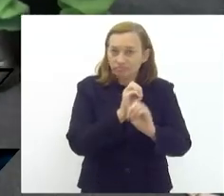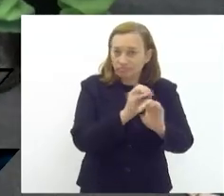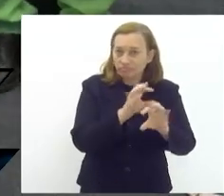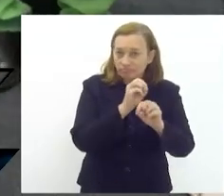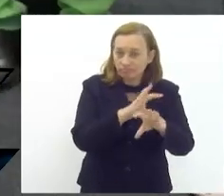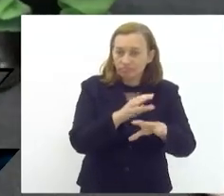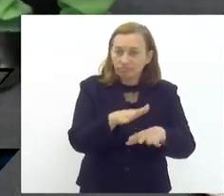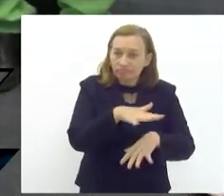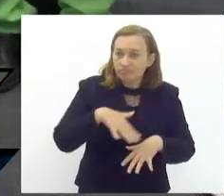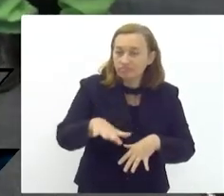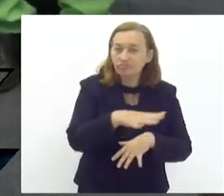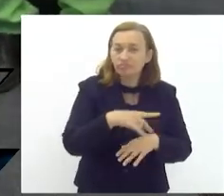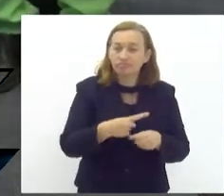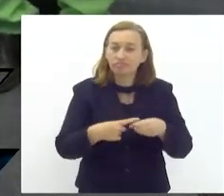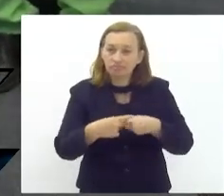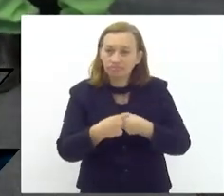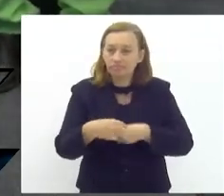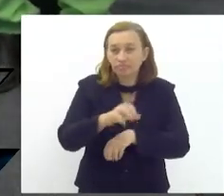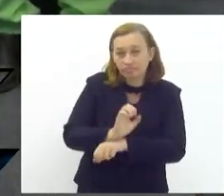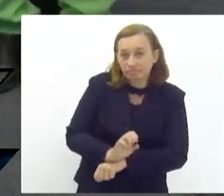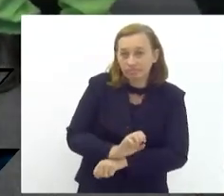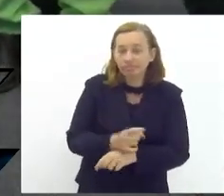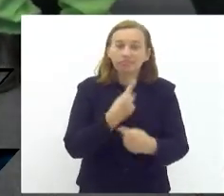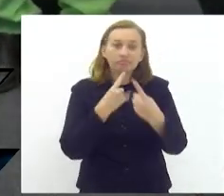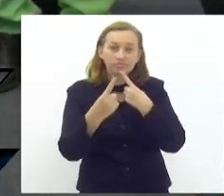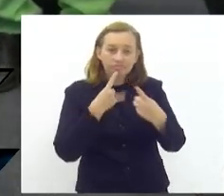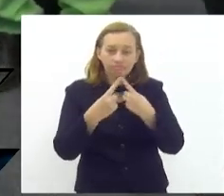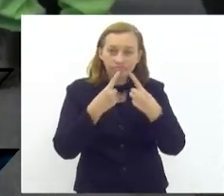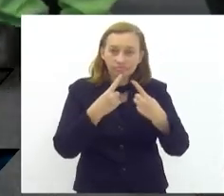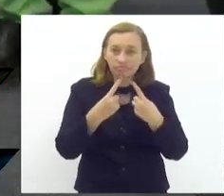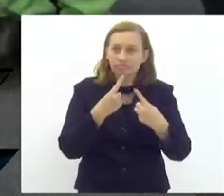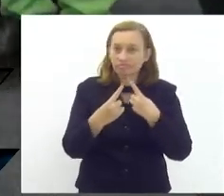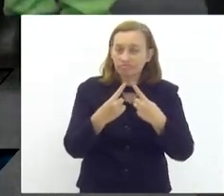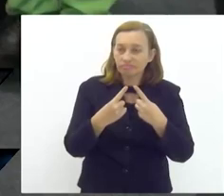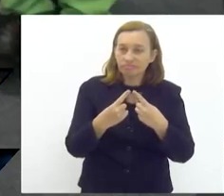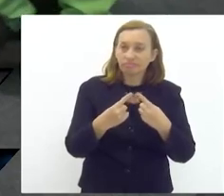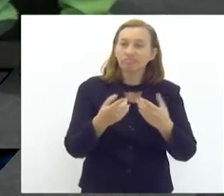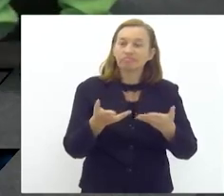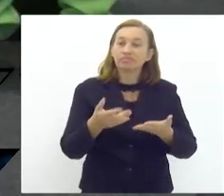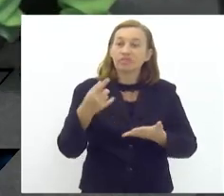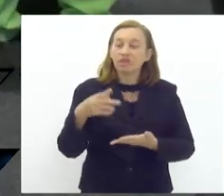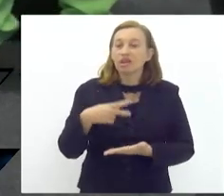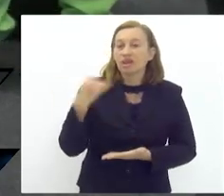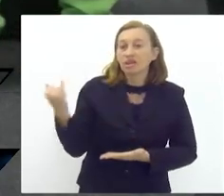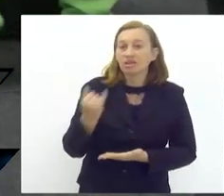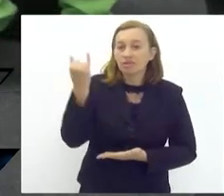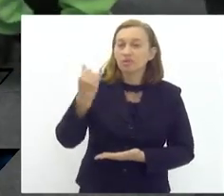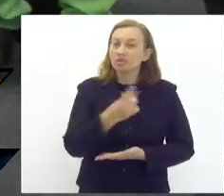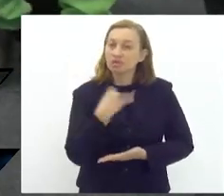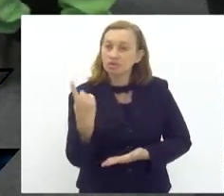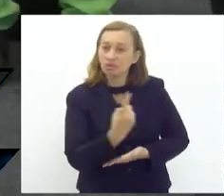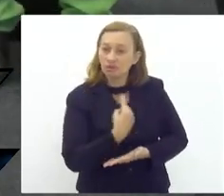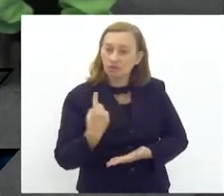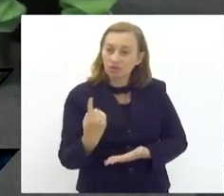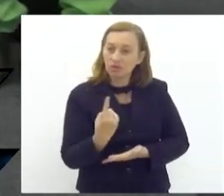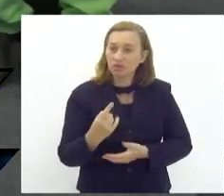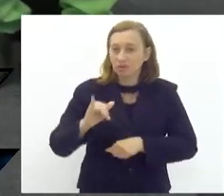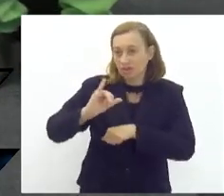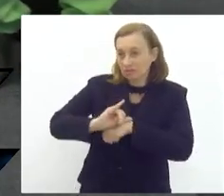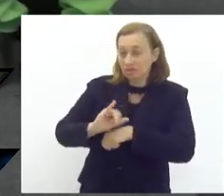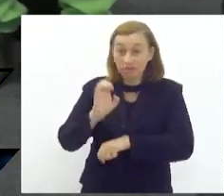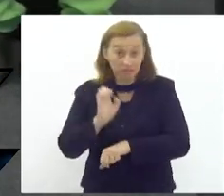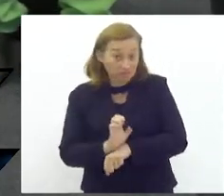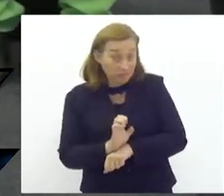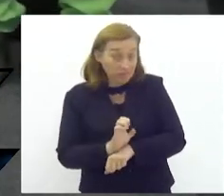nossas redes Municipal e estadual que fazem o debate da Educação Ambiental essa chamada da importância de nós sermos capilar capital Estadual